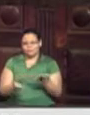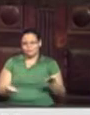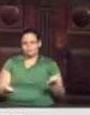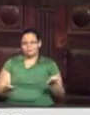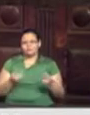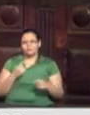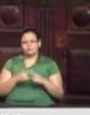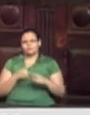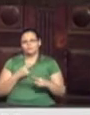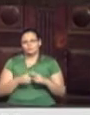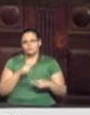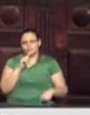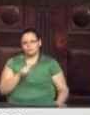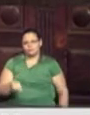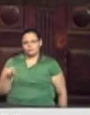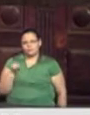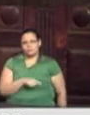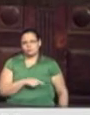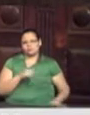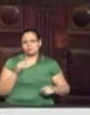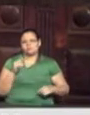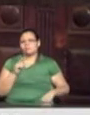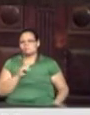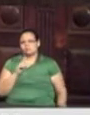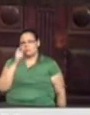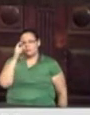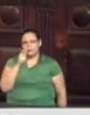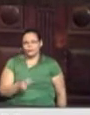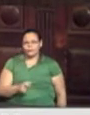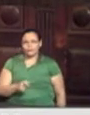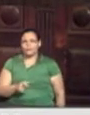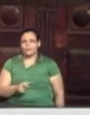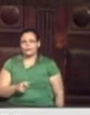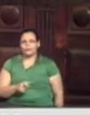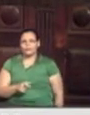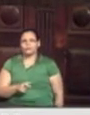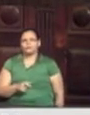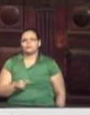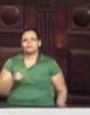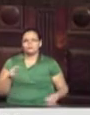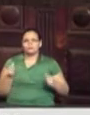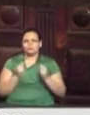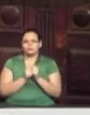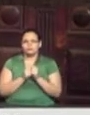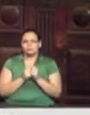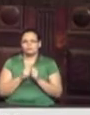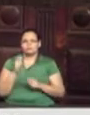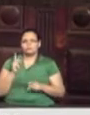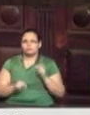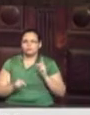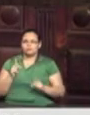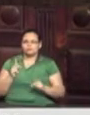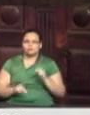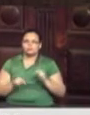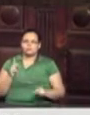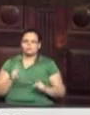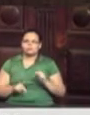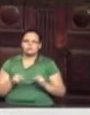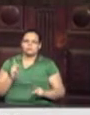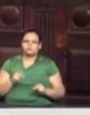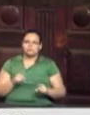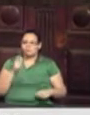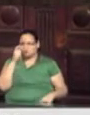porque o veto não interessa ao conjunto da população,